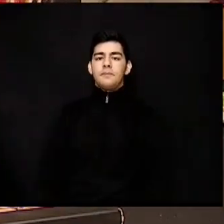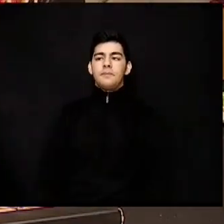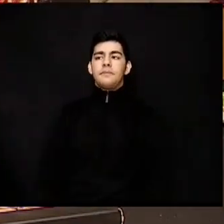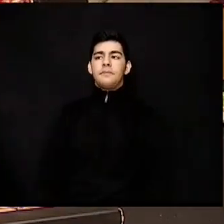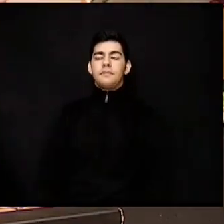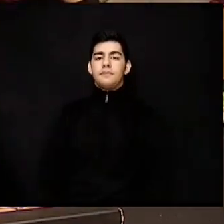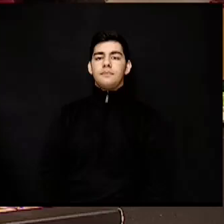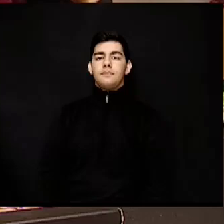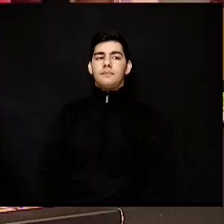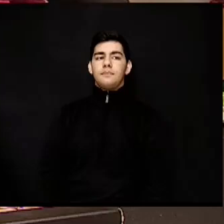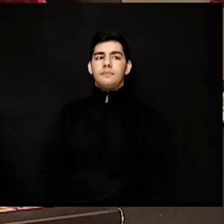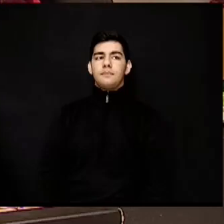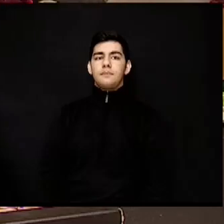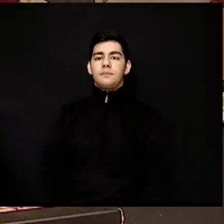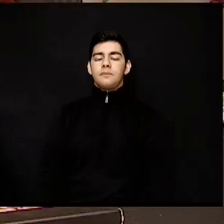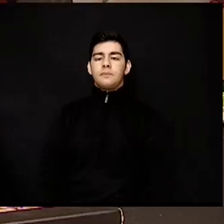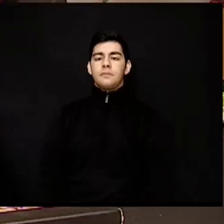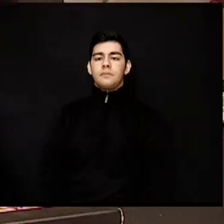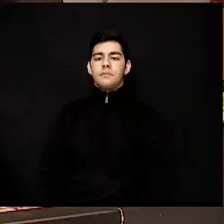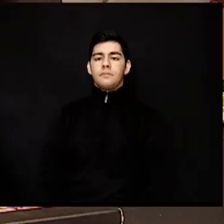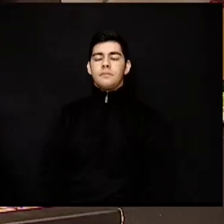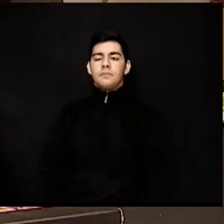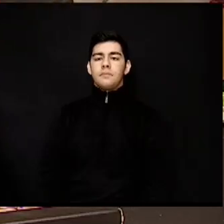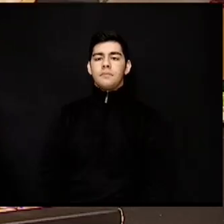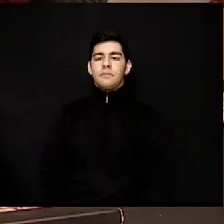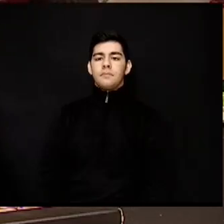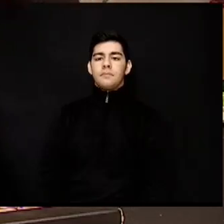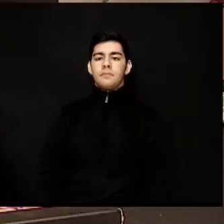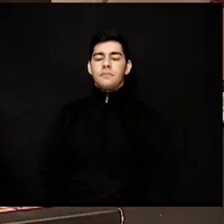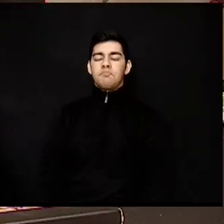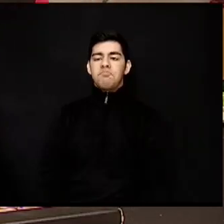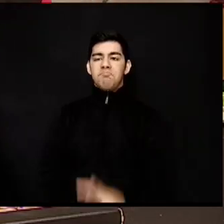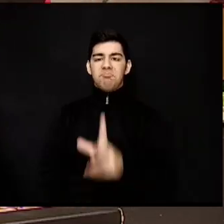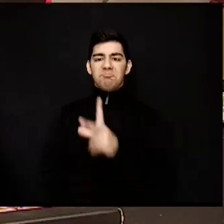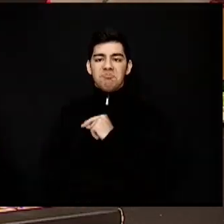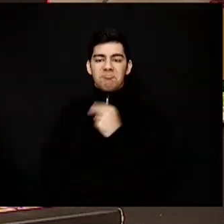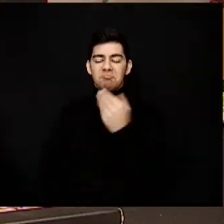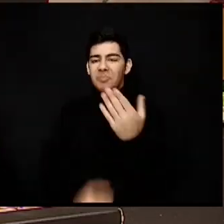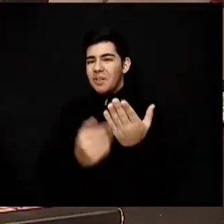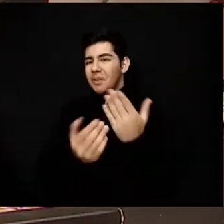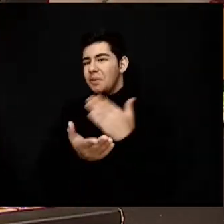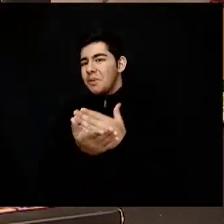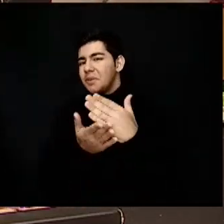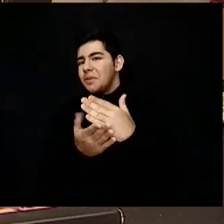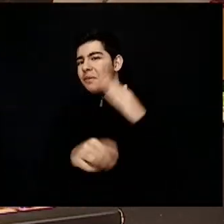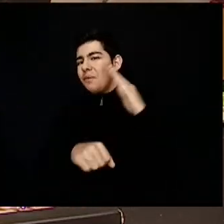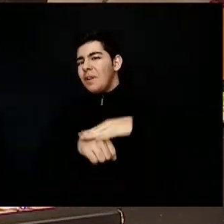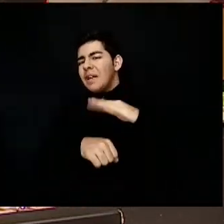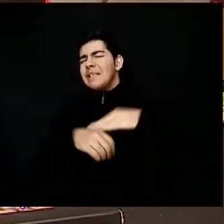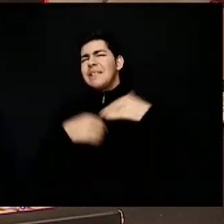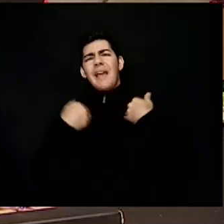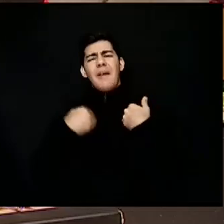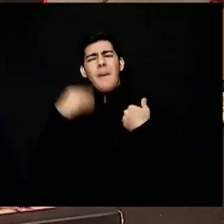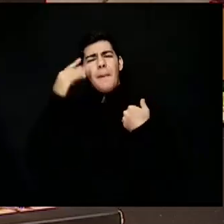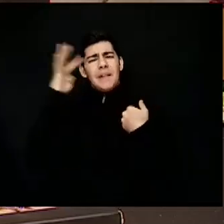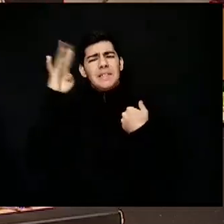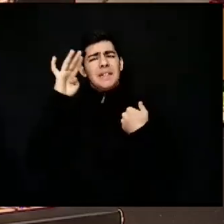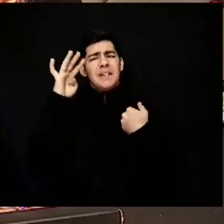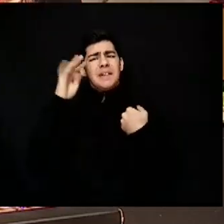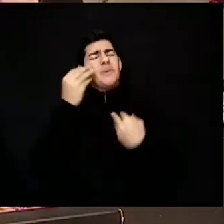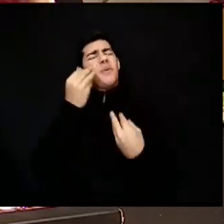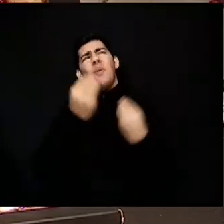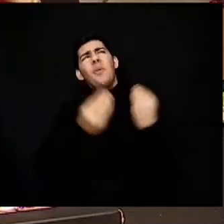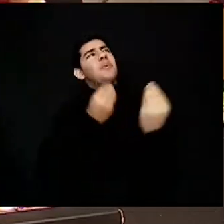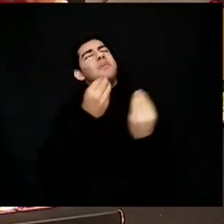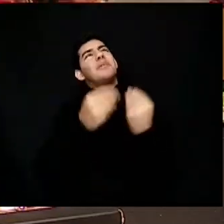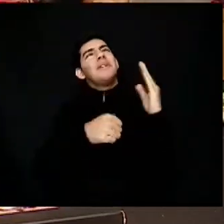Eu confesso que a hora que você começou e fez esse fechinho, eu fiquei imaginando. O que será Como que será que vai sair? ficar?